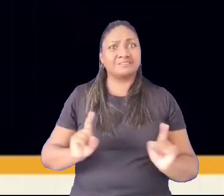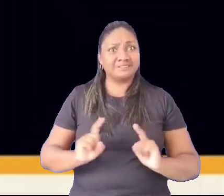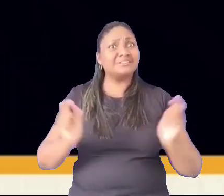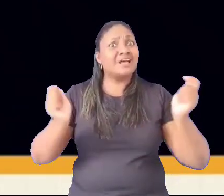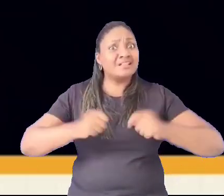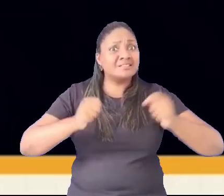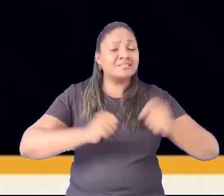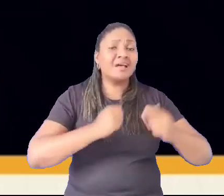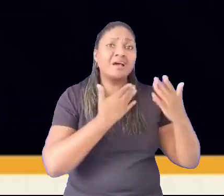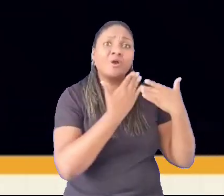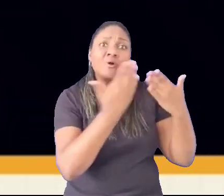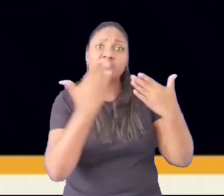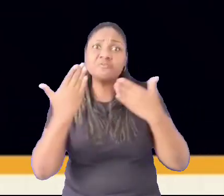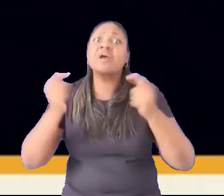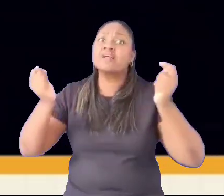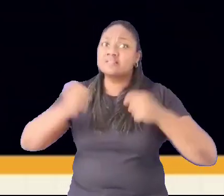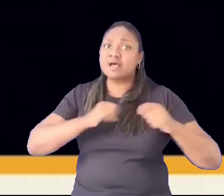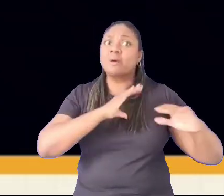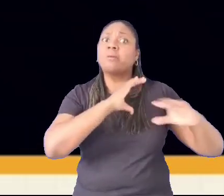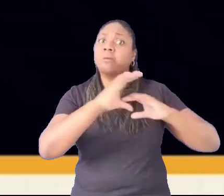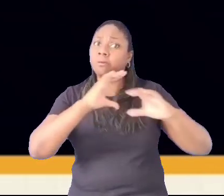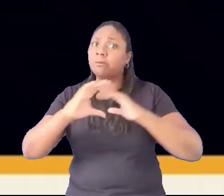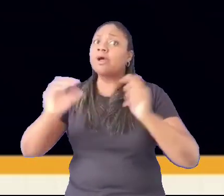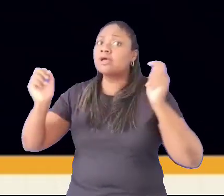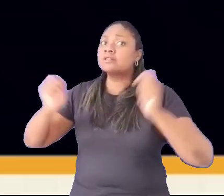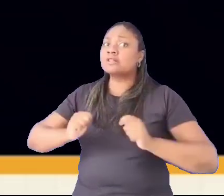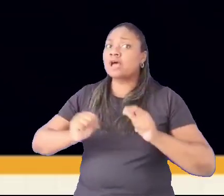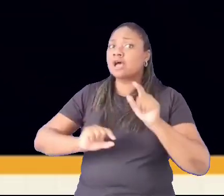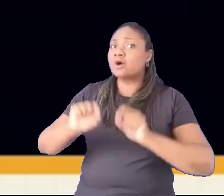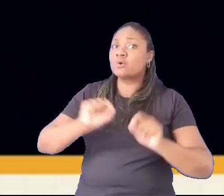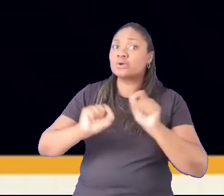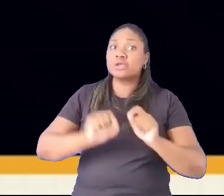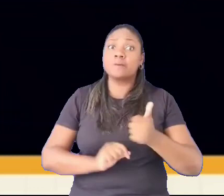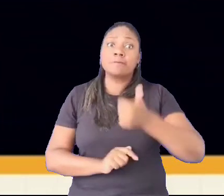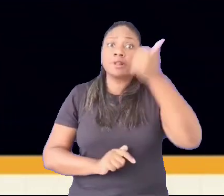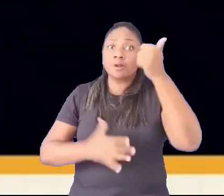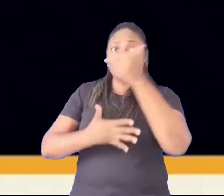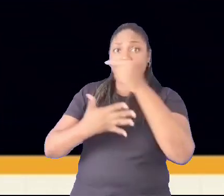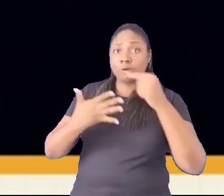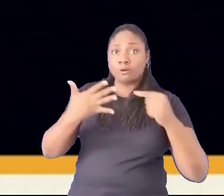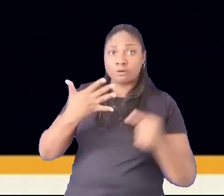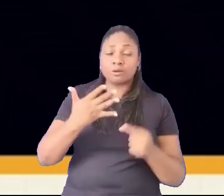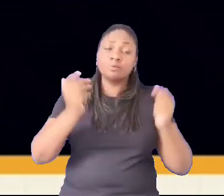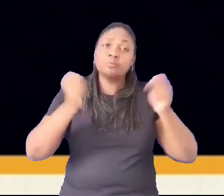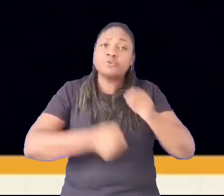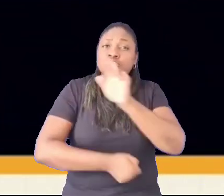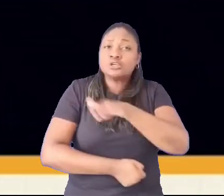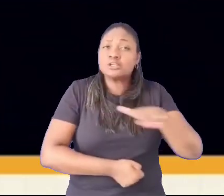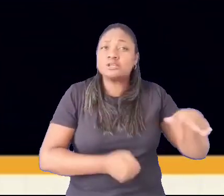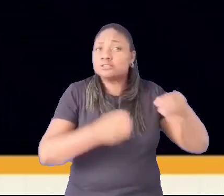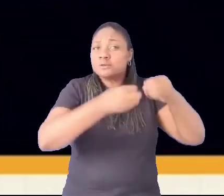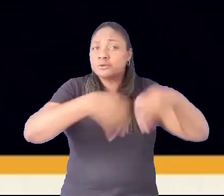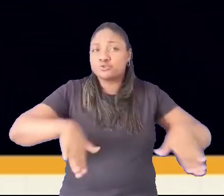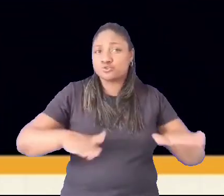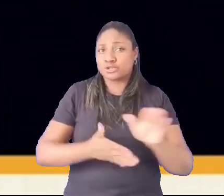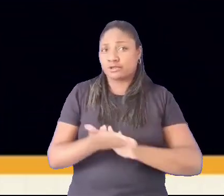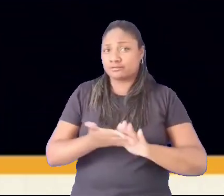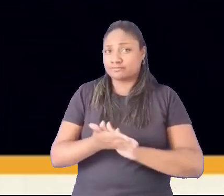Eu acho que a gente pode conversar, a gente pode dialogar, a gente pode ver quais são as alternativas que a gente tem para que as crianças não sejam